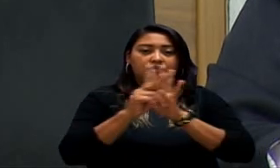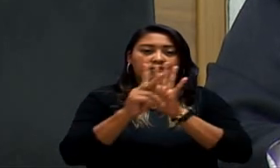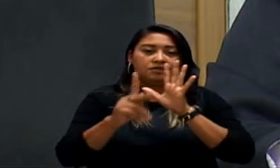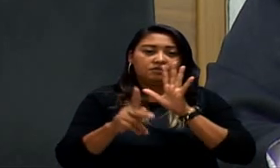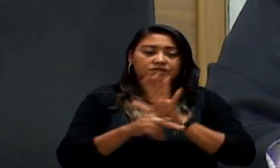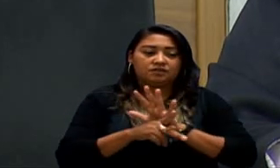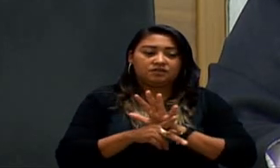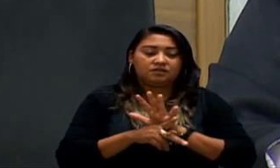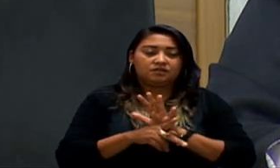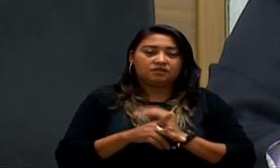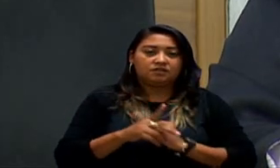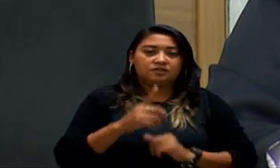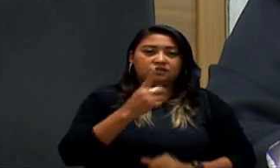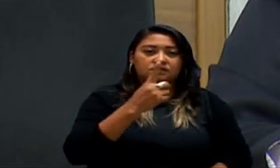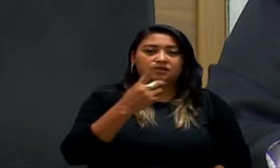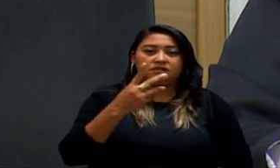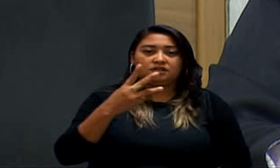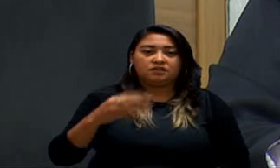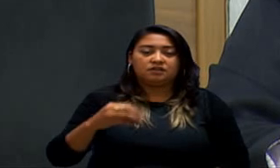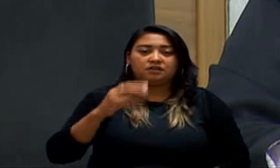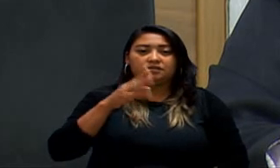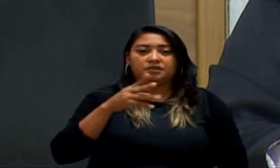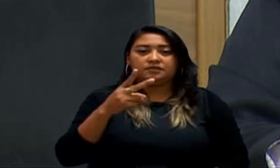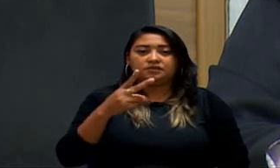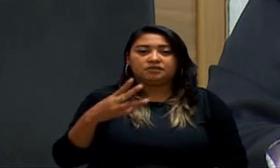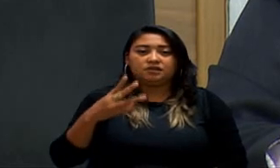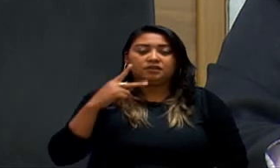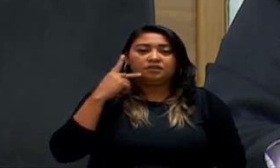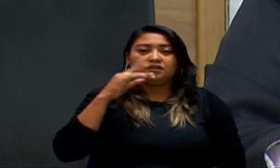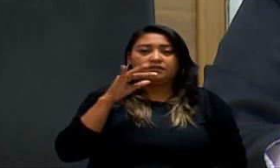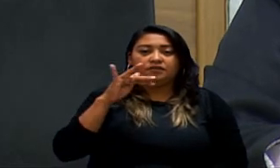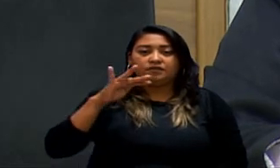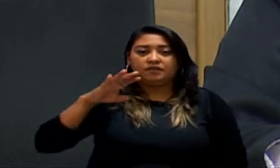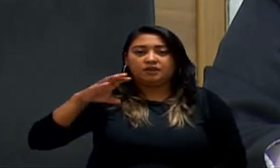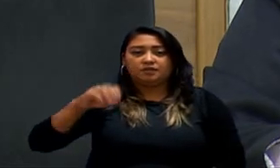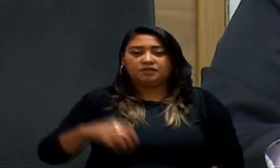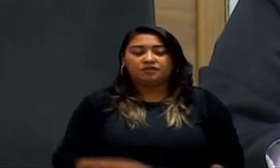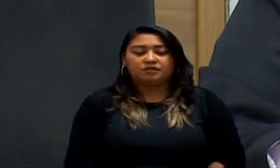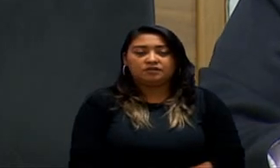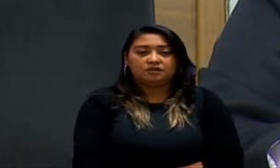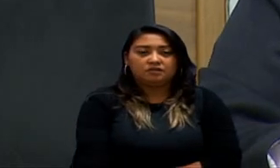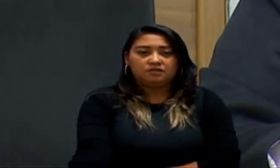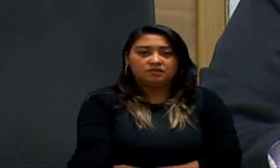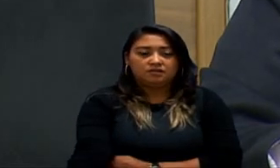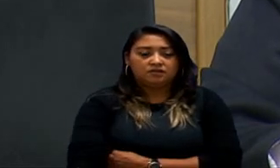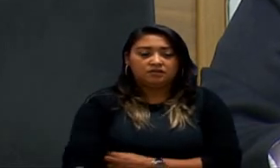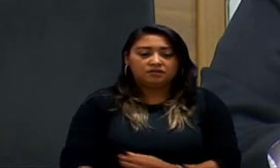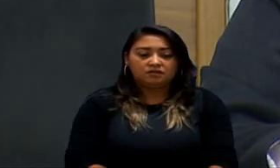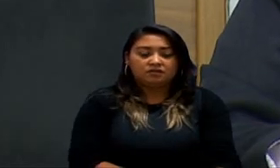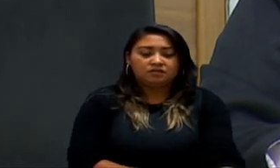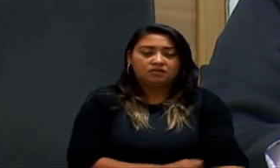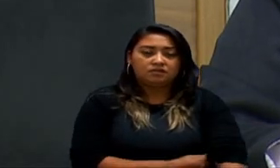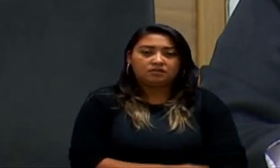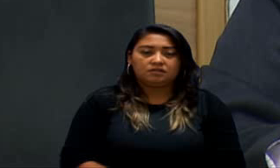Projeto de lei 130-23, do vereador Fábio Simoa, que cria o programa